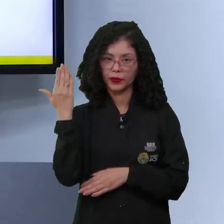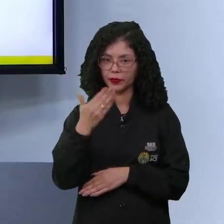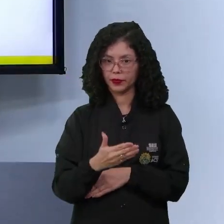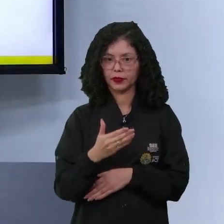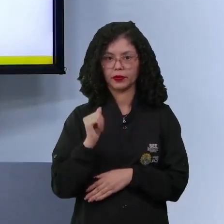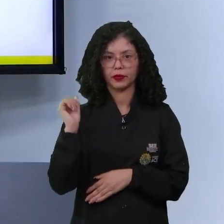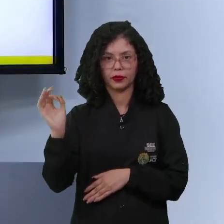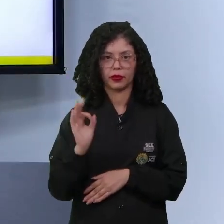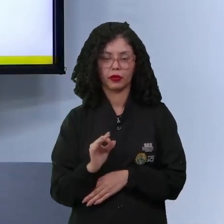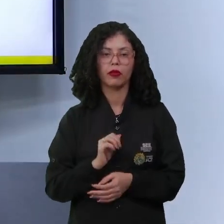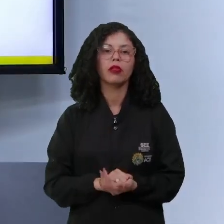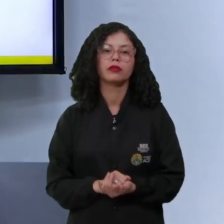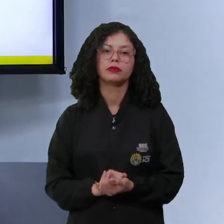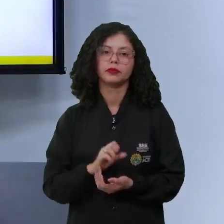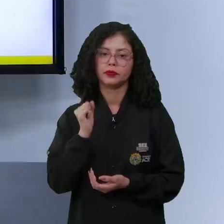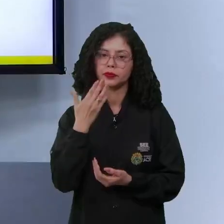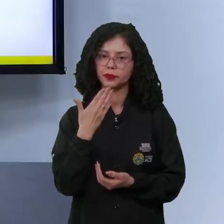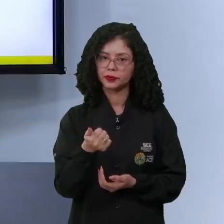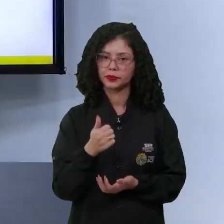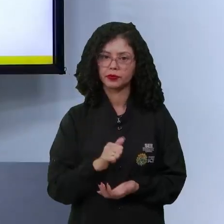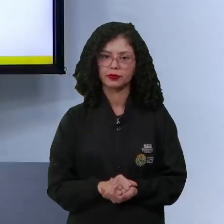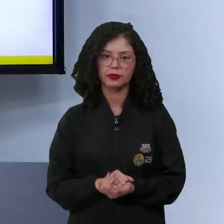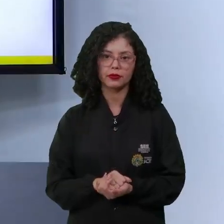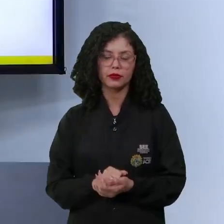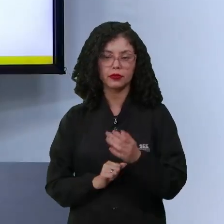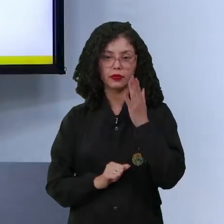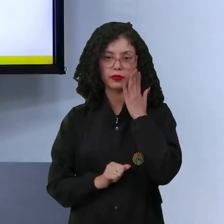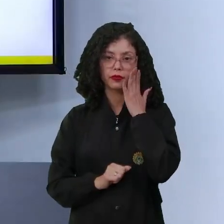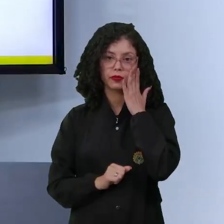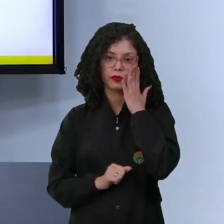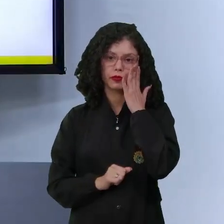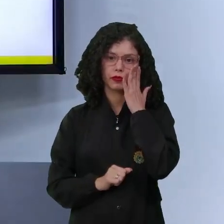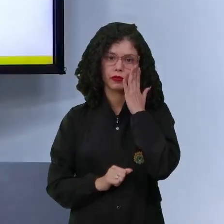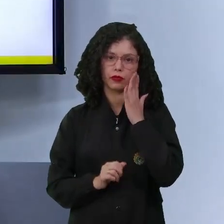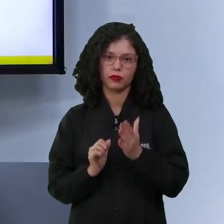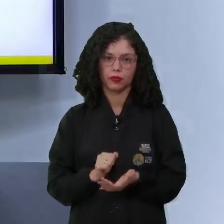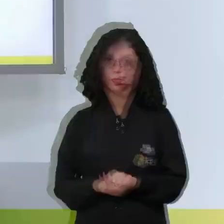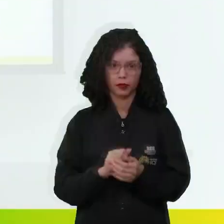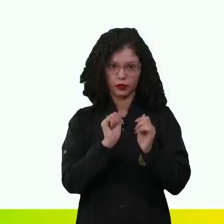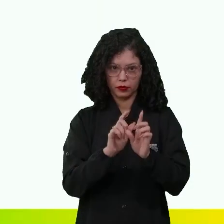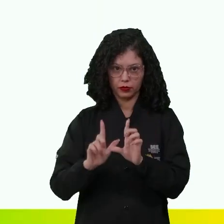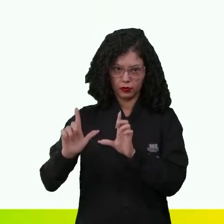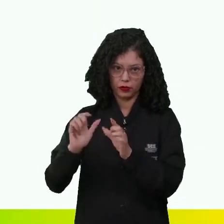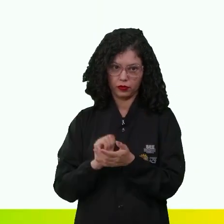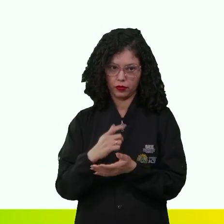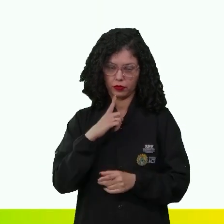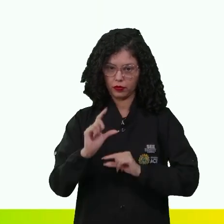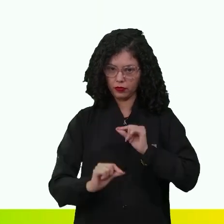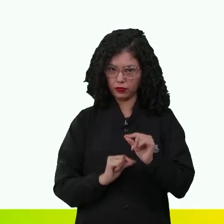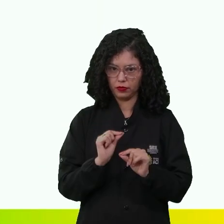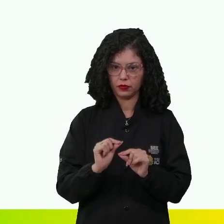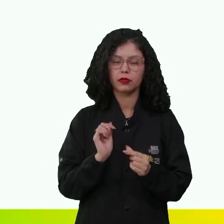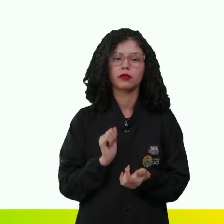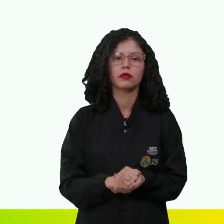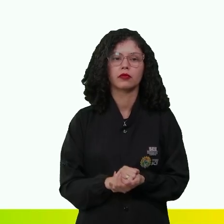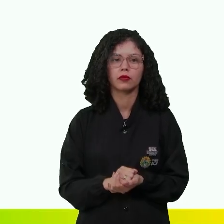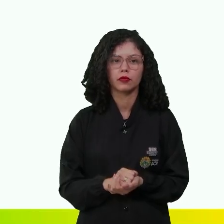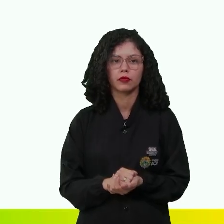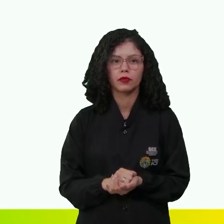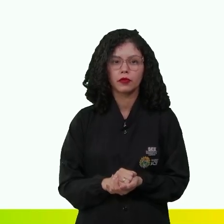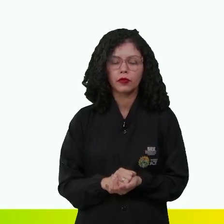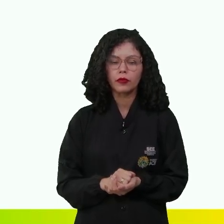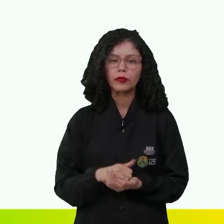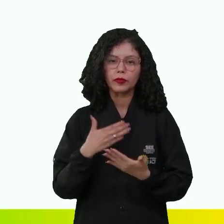diretamente proporcionais, tá bom? Vamos lá, avançando mais um pouquinho no nosso slide. Nós temos o seguinte.